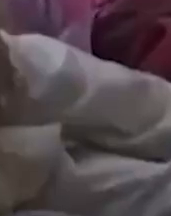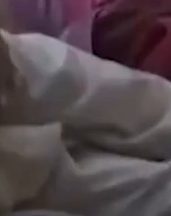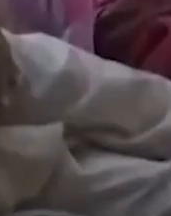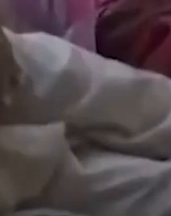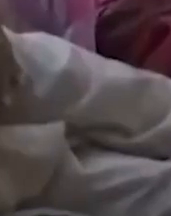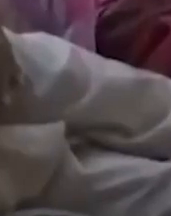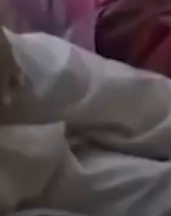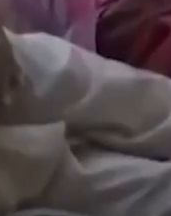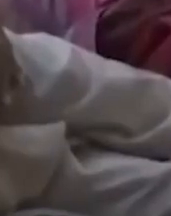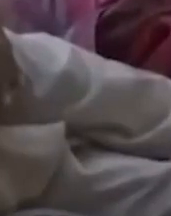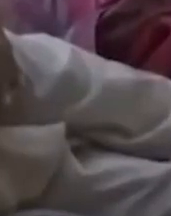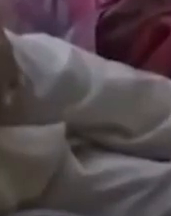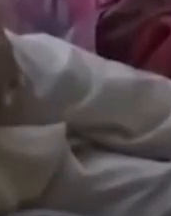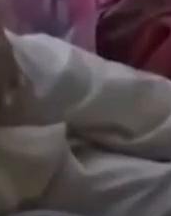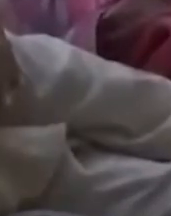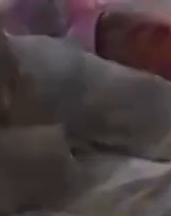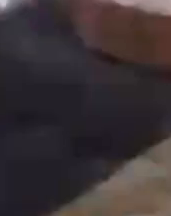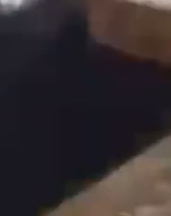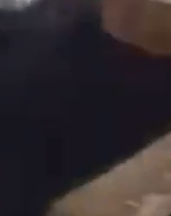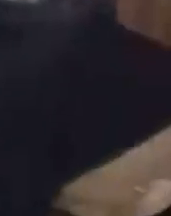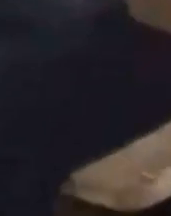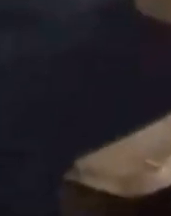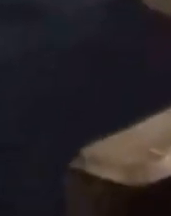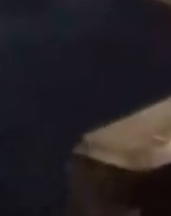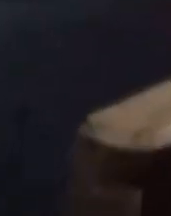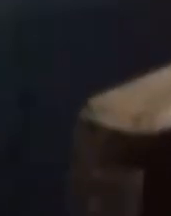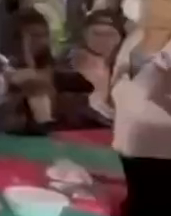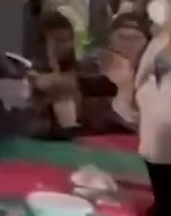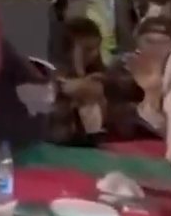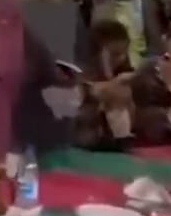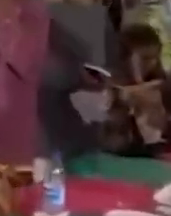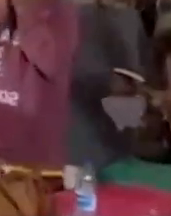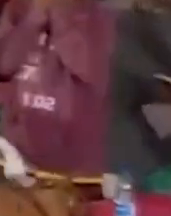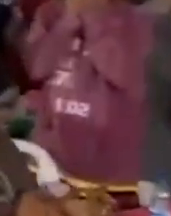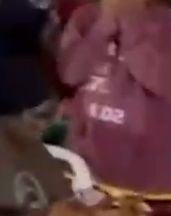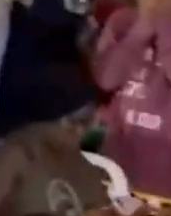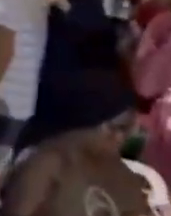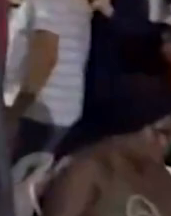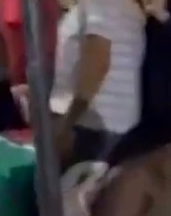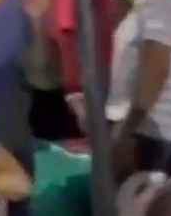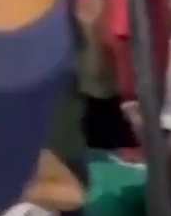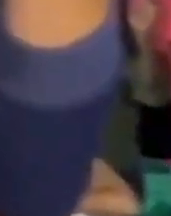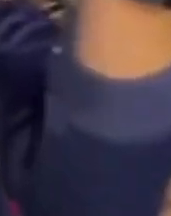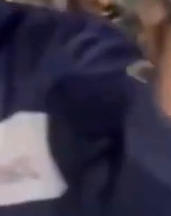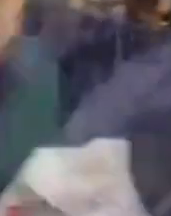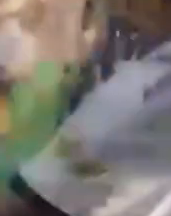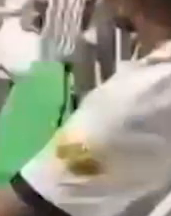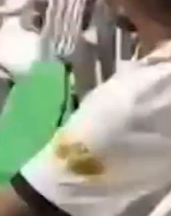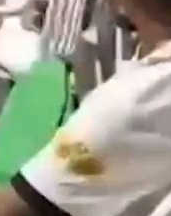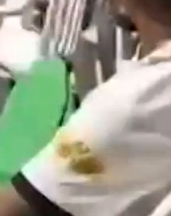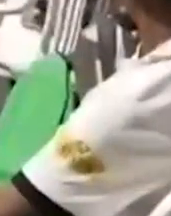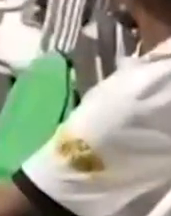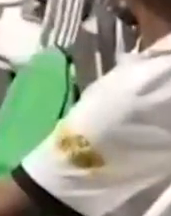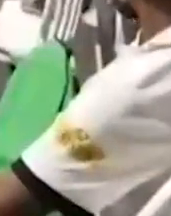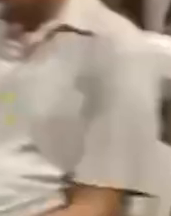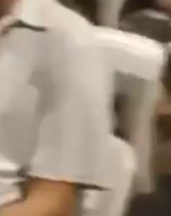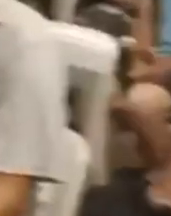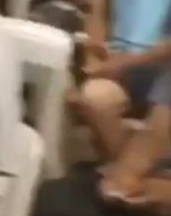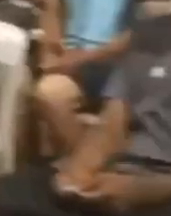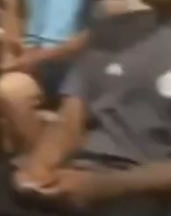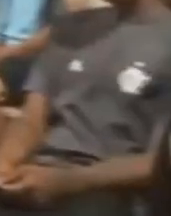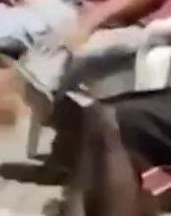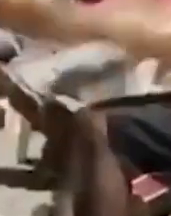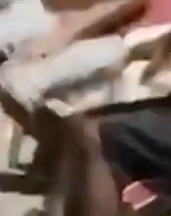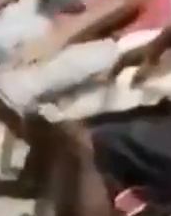viadutos, nas praças e calçadas. Semanalmente, os voluntários do projeto Anjos da Madrugada vão ao encontro